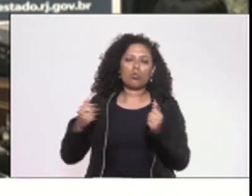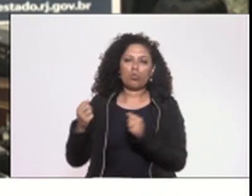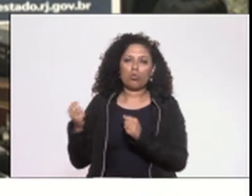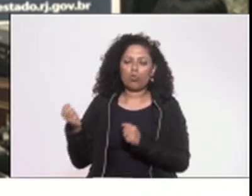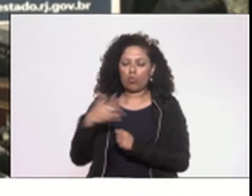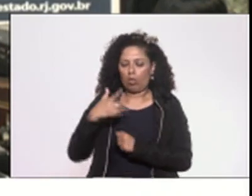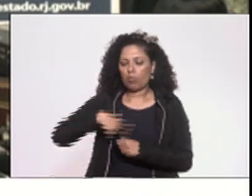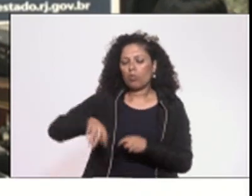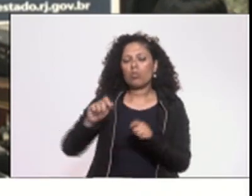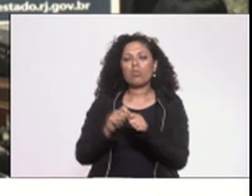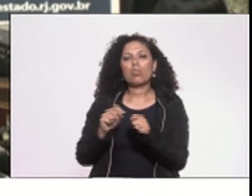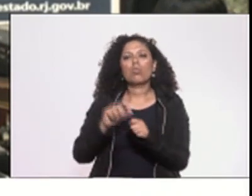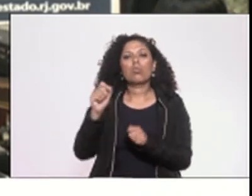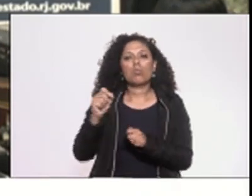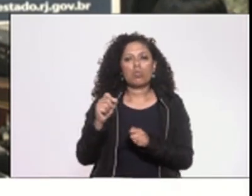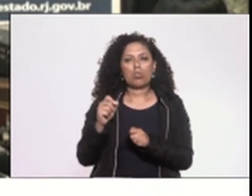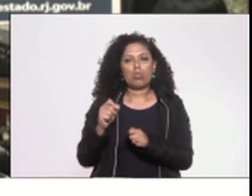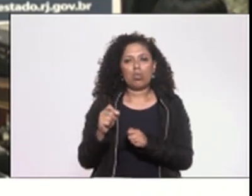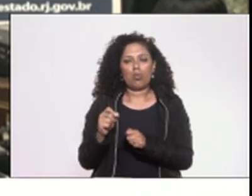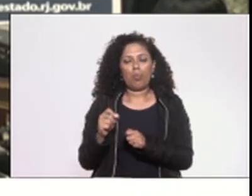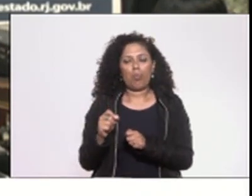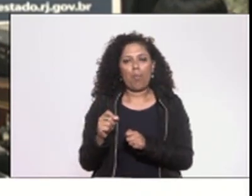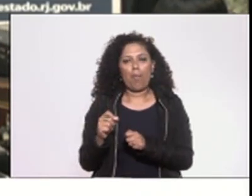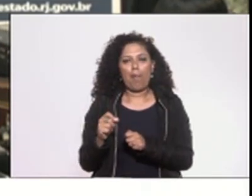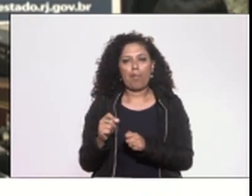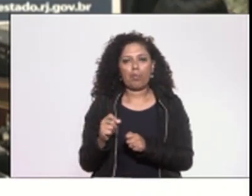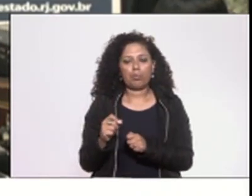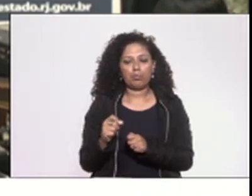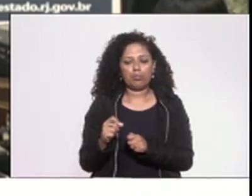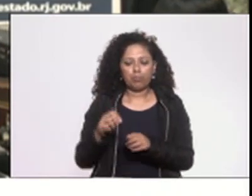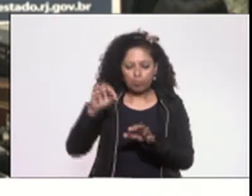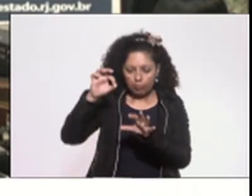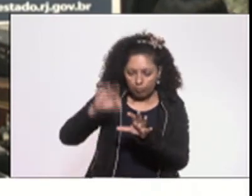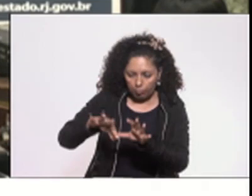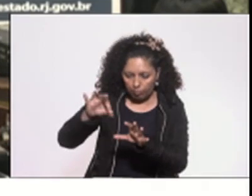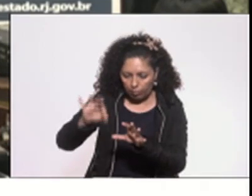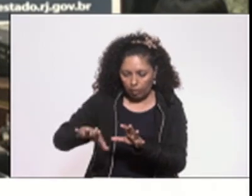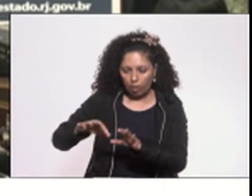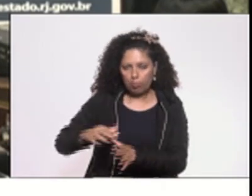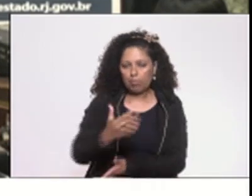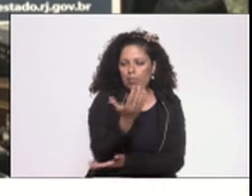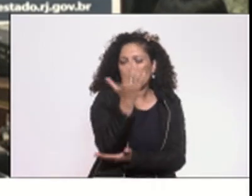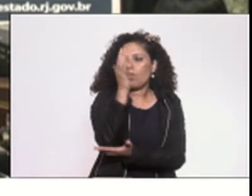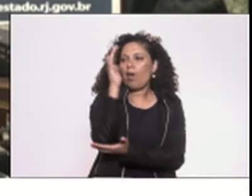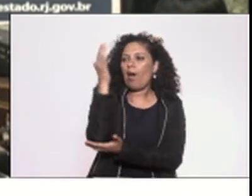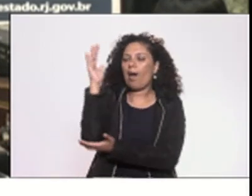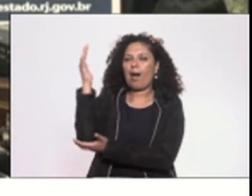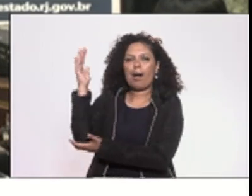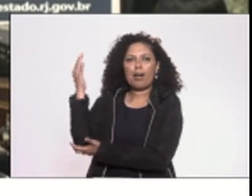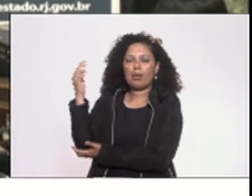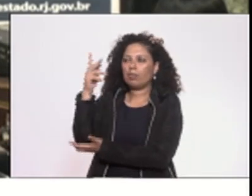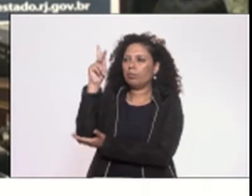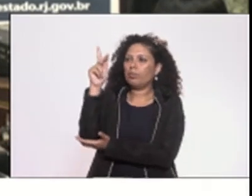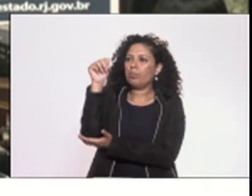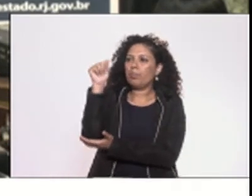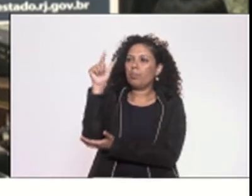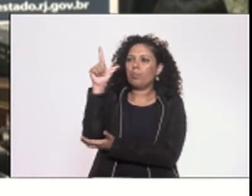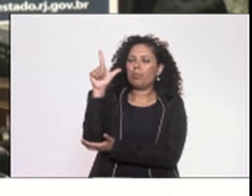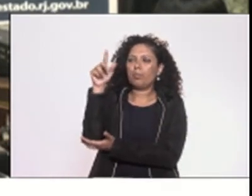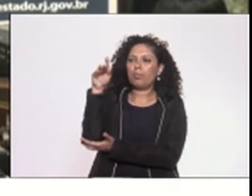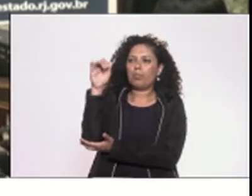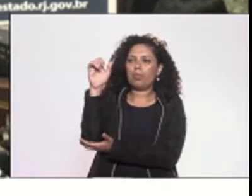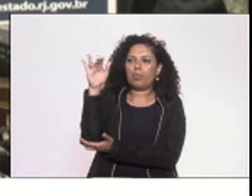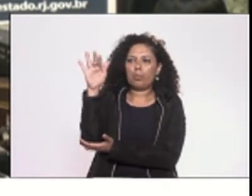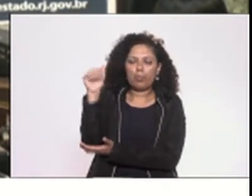faz hoje? A gente cultiva as palmeiras dentro de um negócio do nosso grupo, a gente planta, a gente